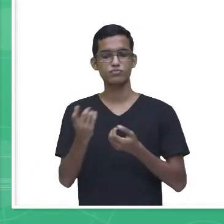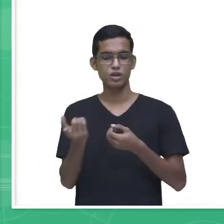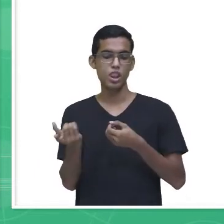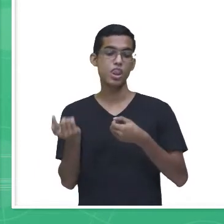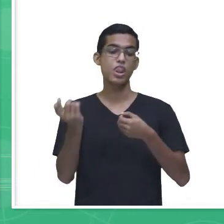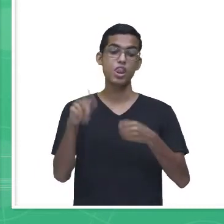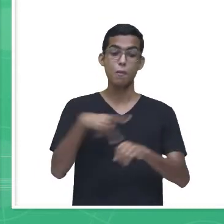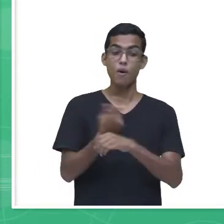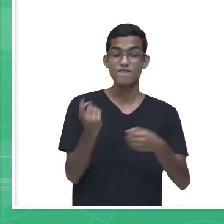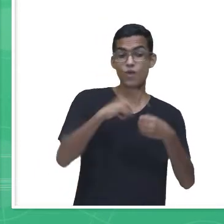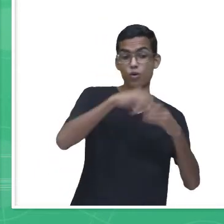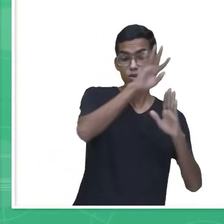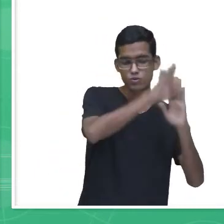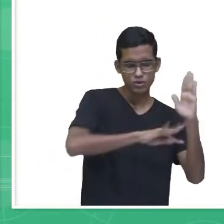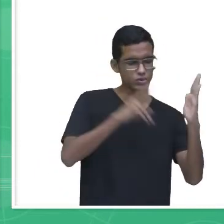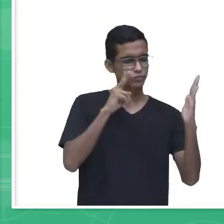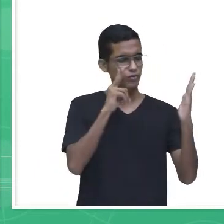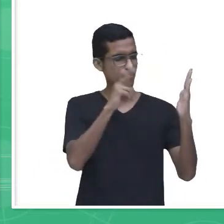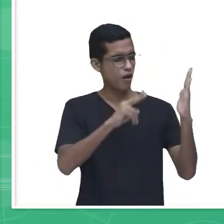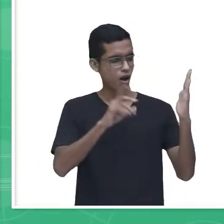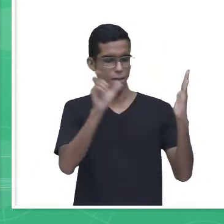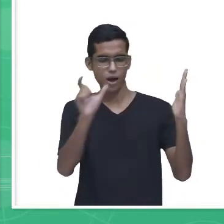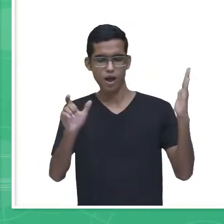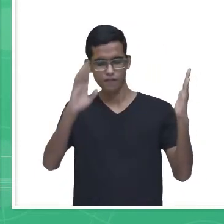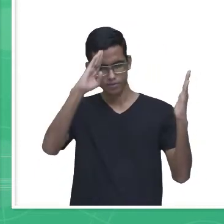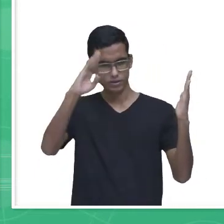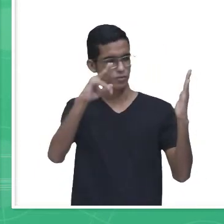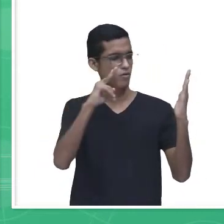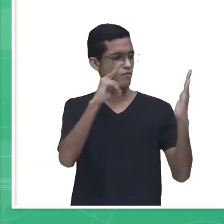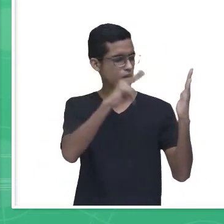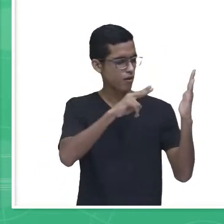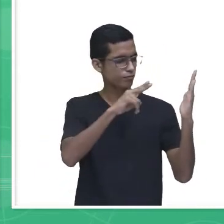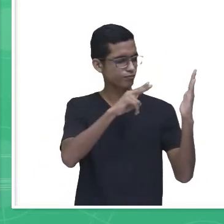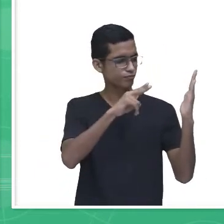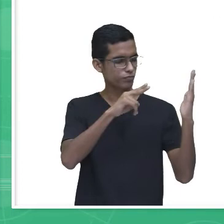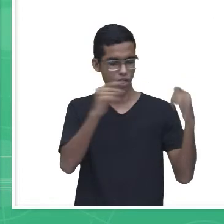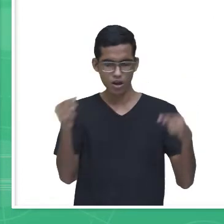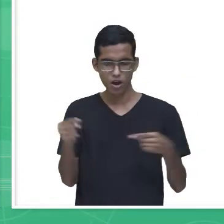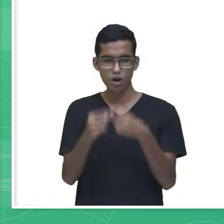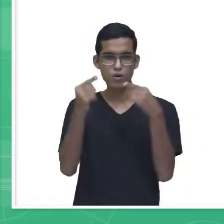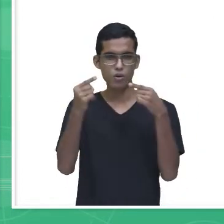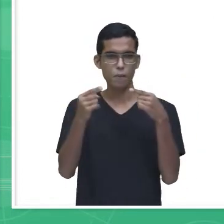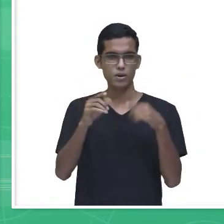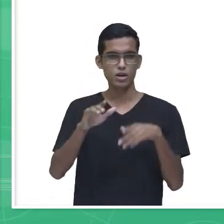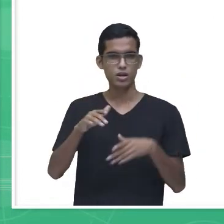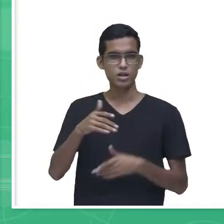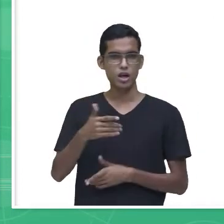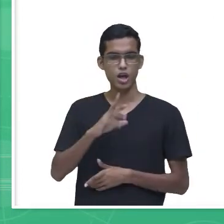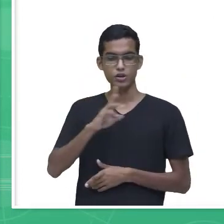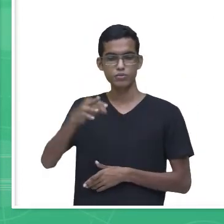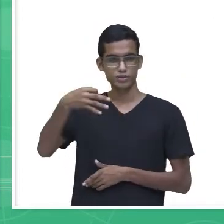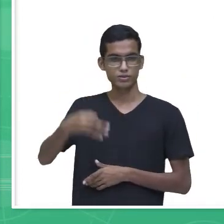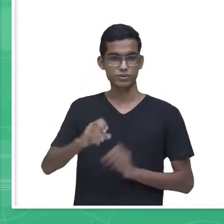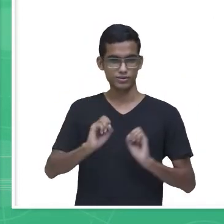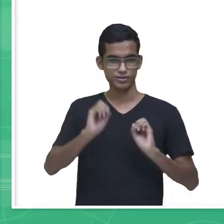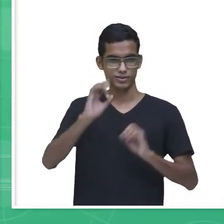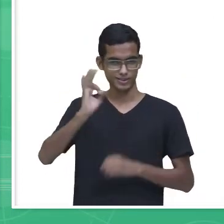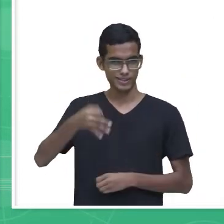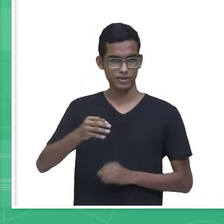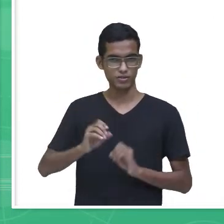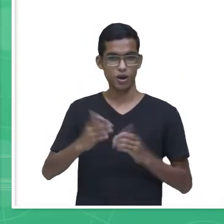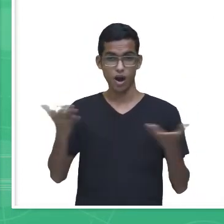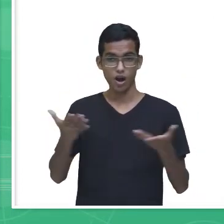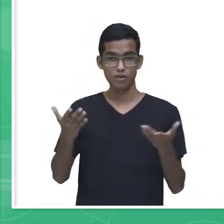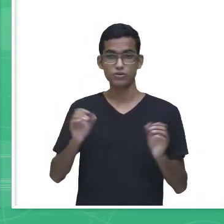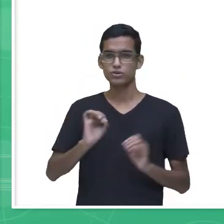através daquelas palavras-chave, as possíveis respostas. E aí, claro, você vai identificar qual é a resposta correta. Certo, gente? Por hoje era só e a gente